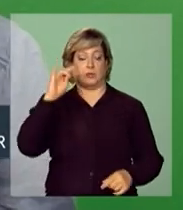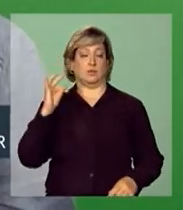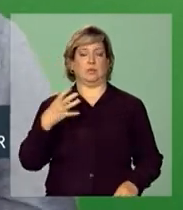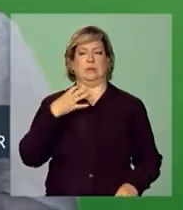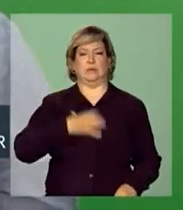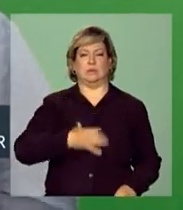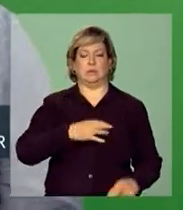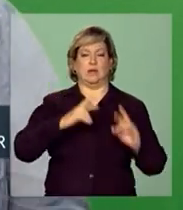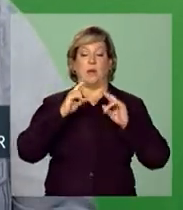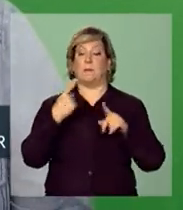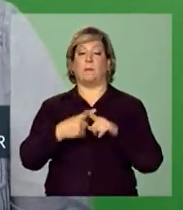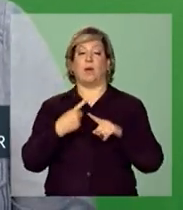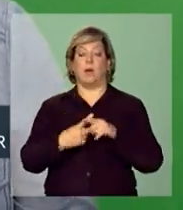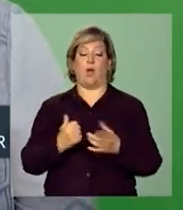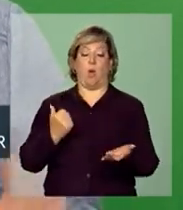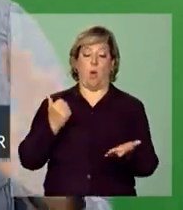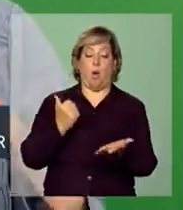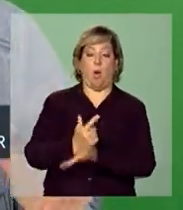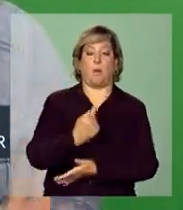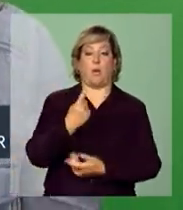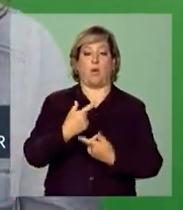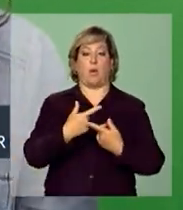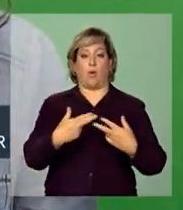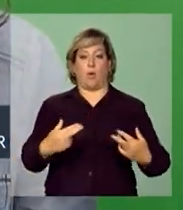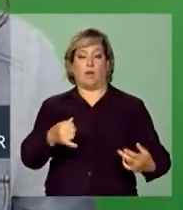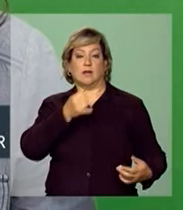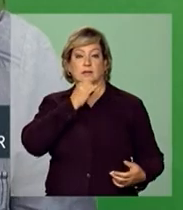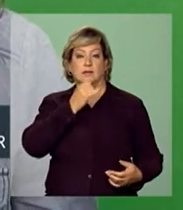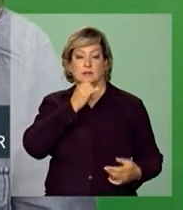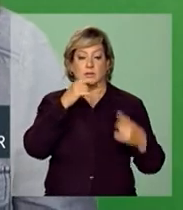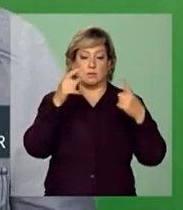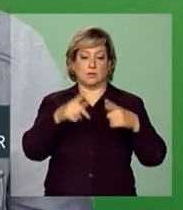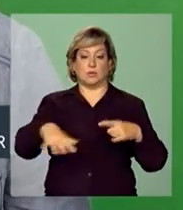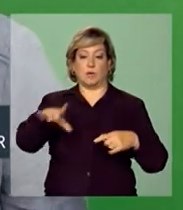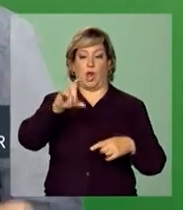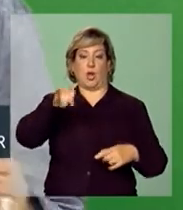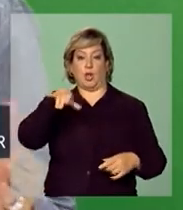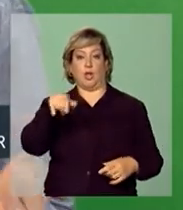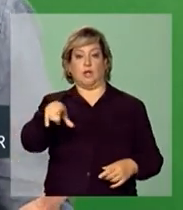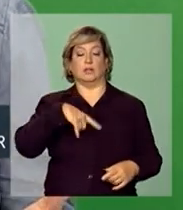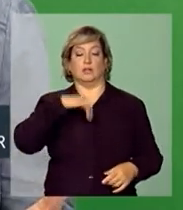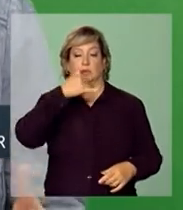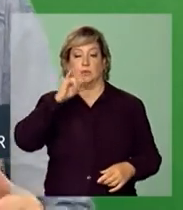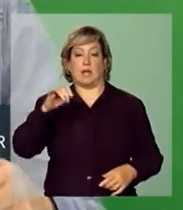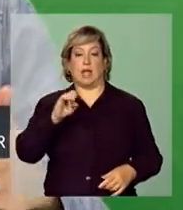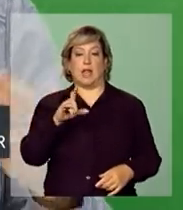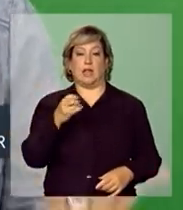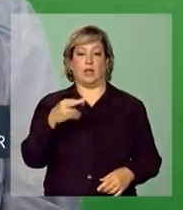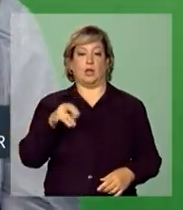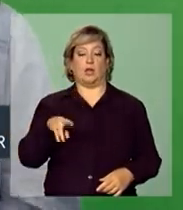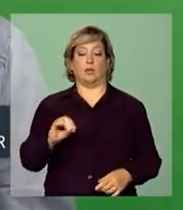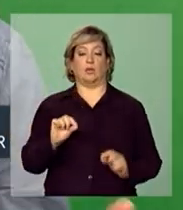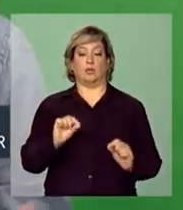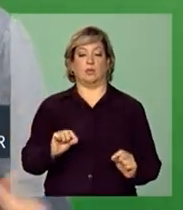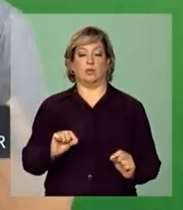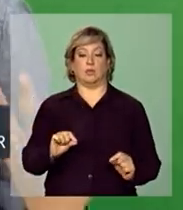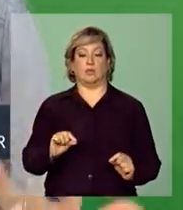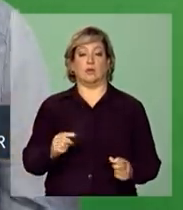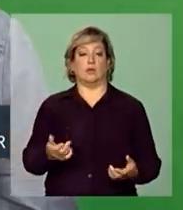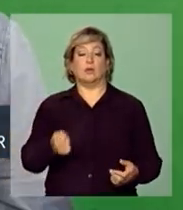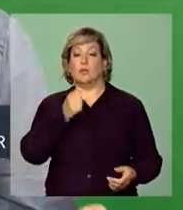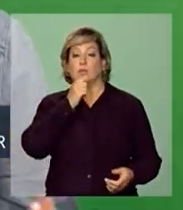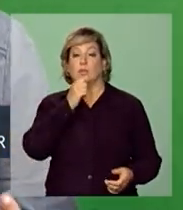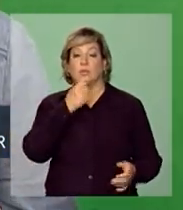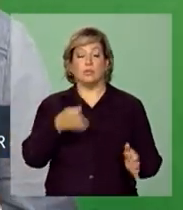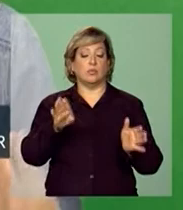compra um produto num sítio eletrônico e ali não tem e não chega não tem nenhum